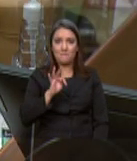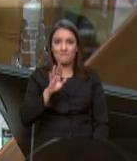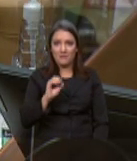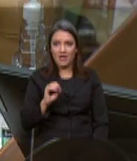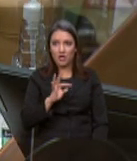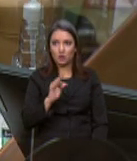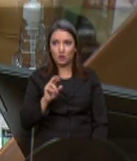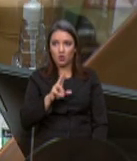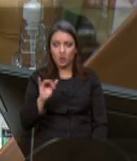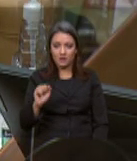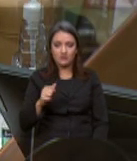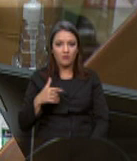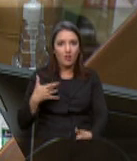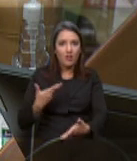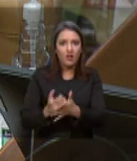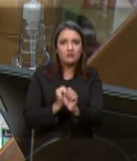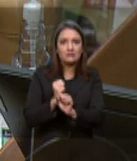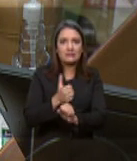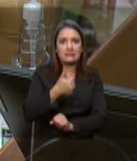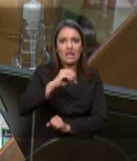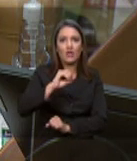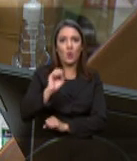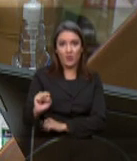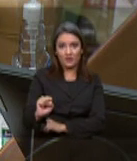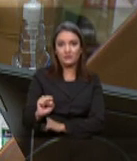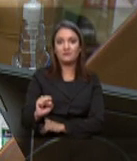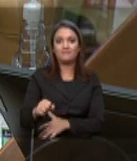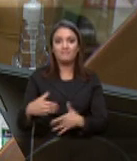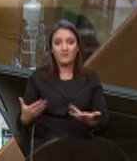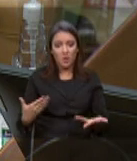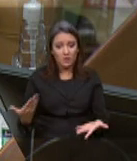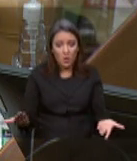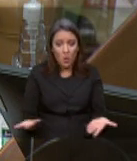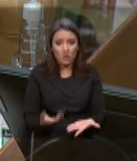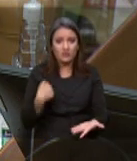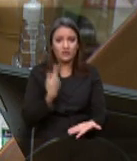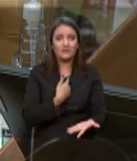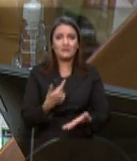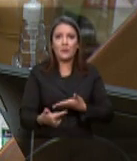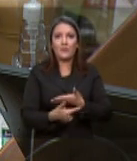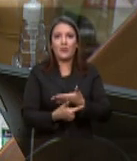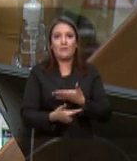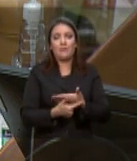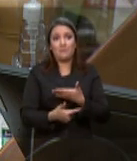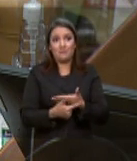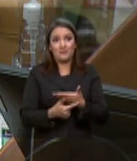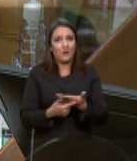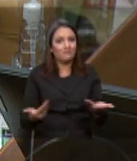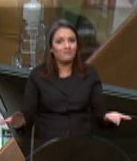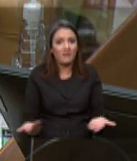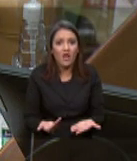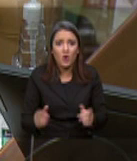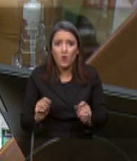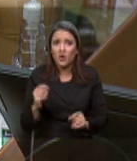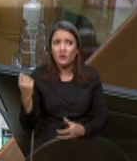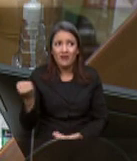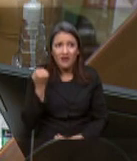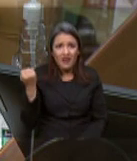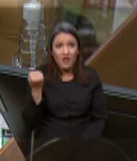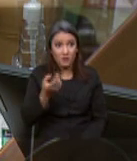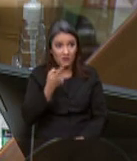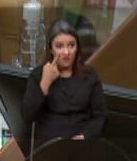a um pouco exercer uma função grave, que é esta, de ter que conviver